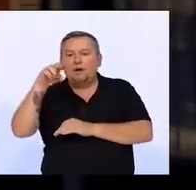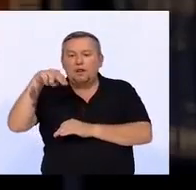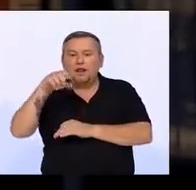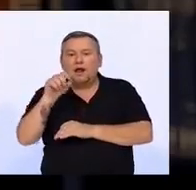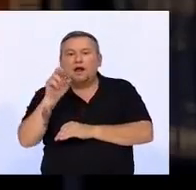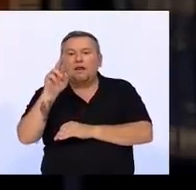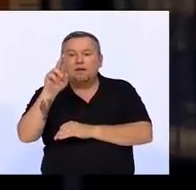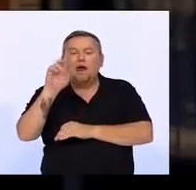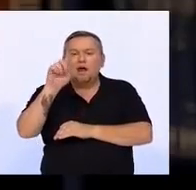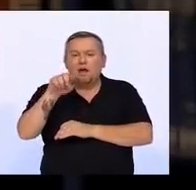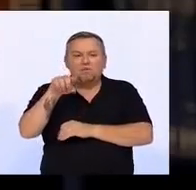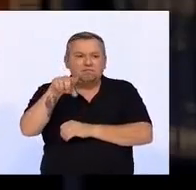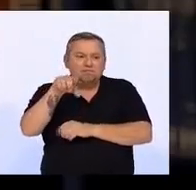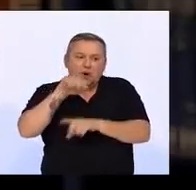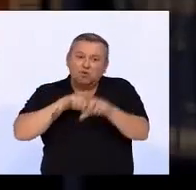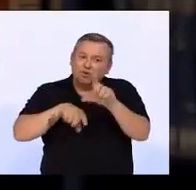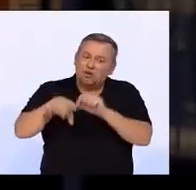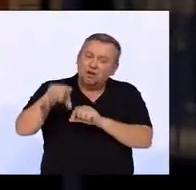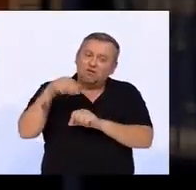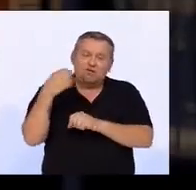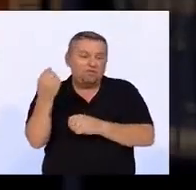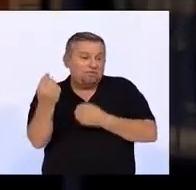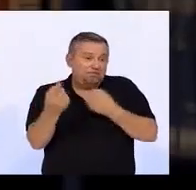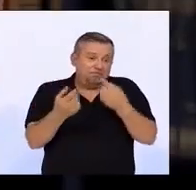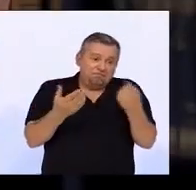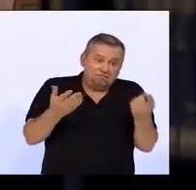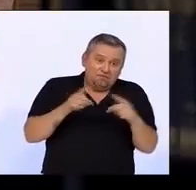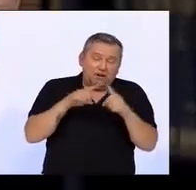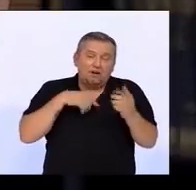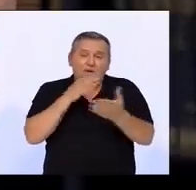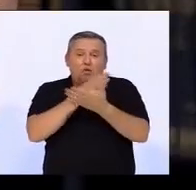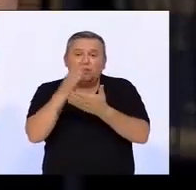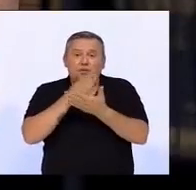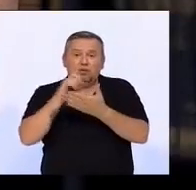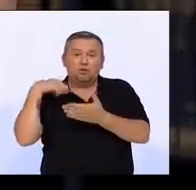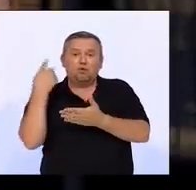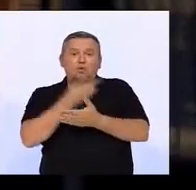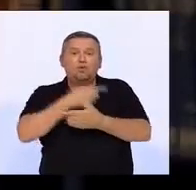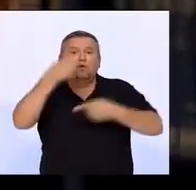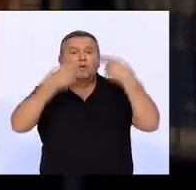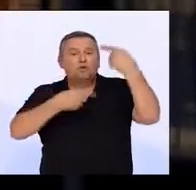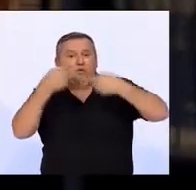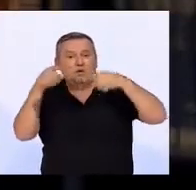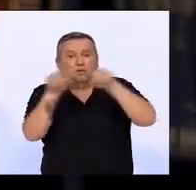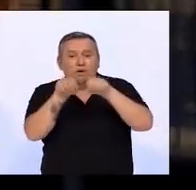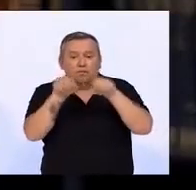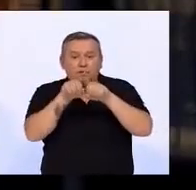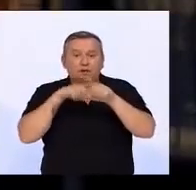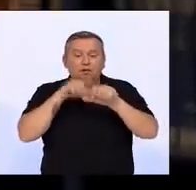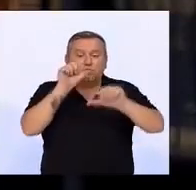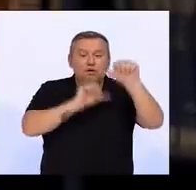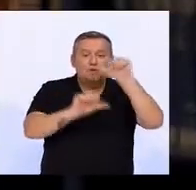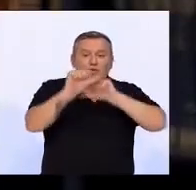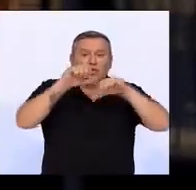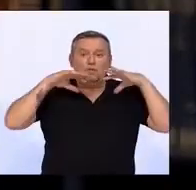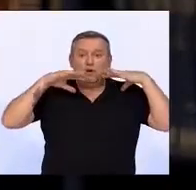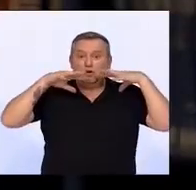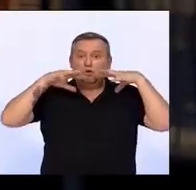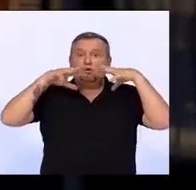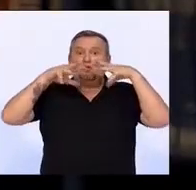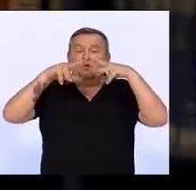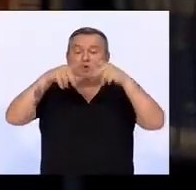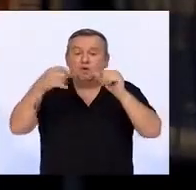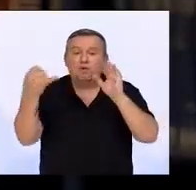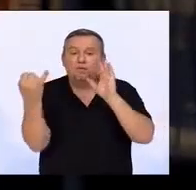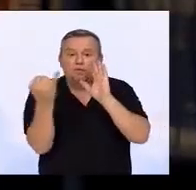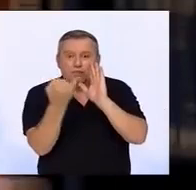uma alternativa. Esse projeto do Bernardo Api, ele surgiu tudo da nossa discussão lá atrás. Tu transforma todos os tributos